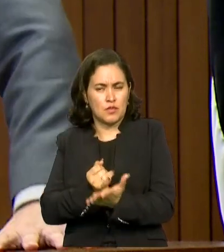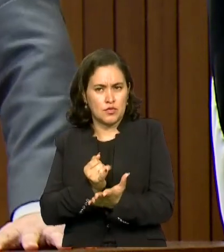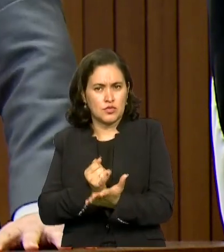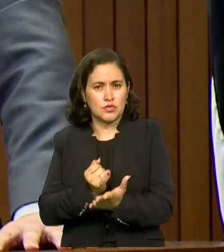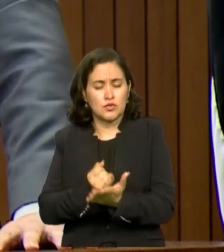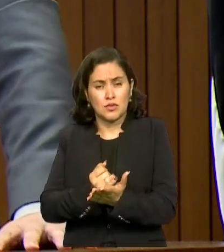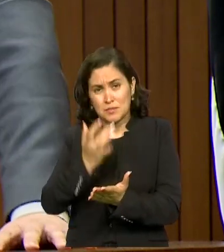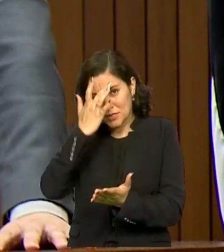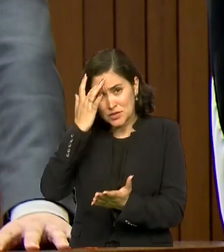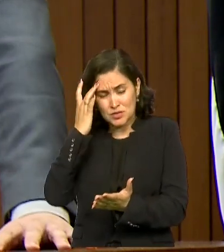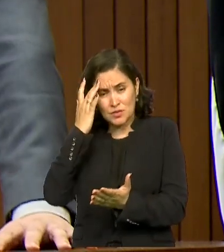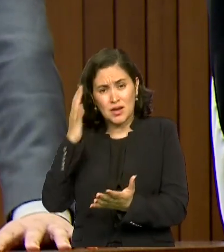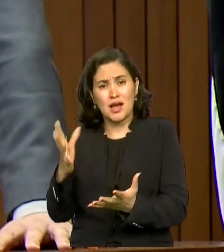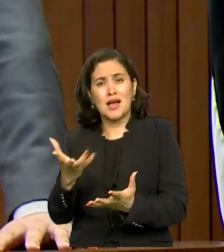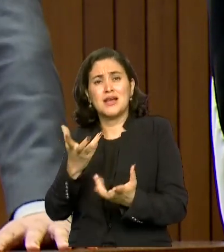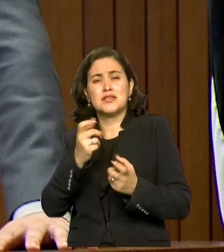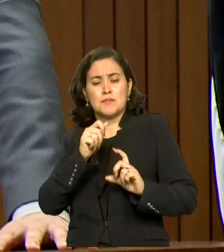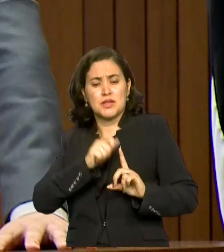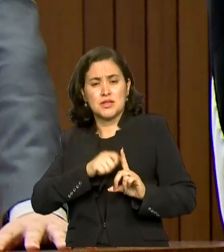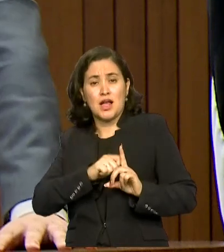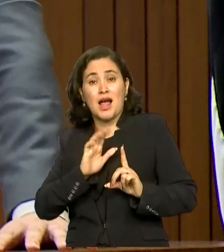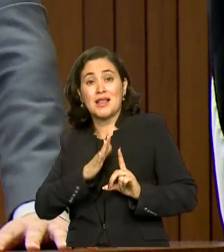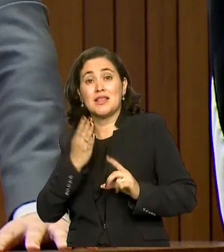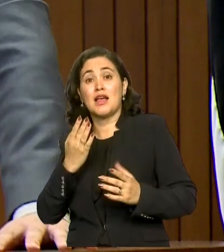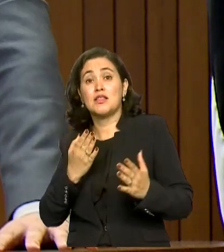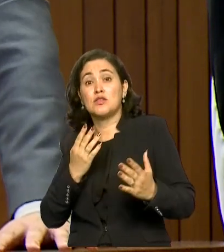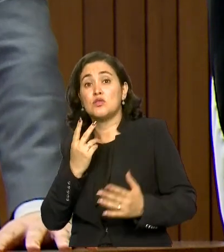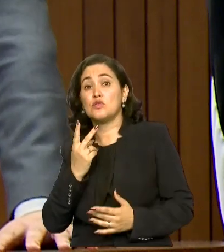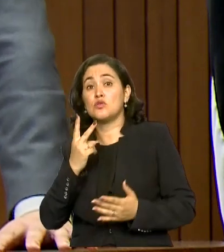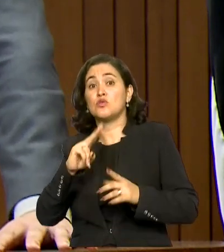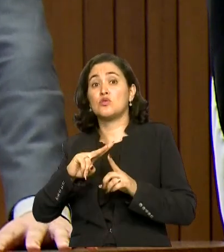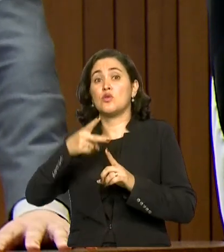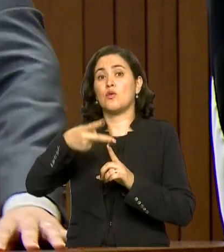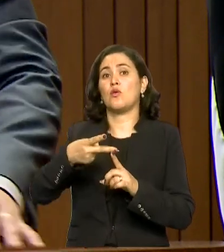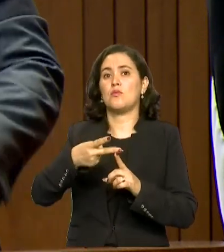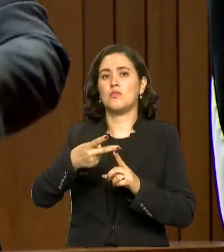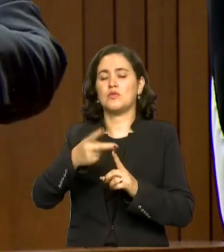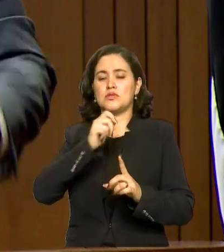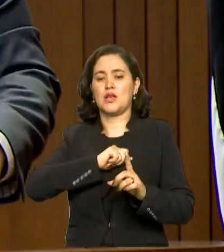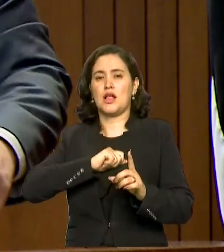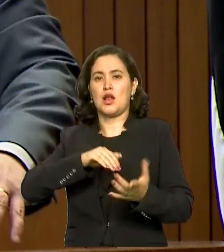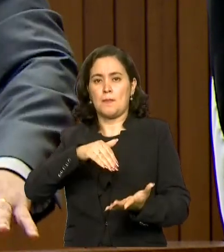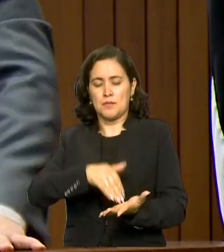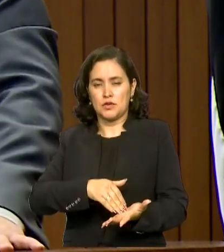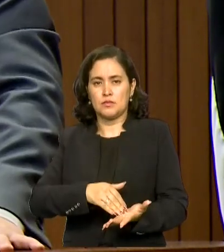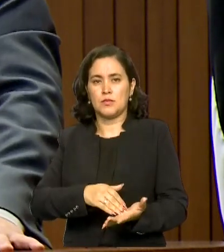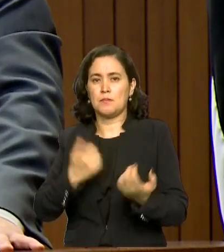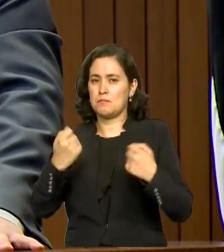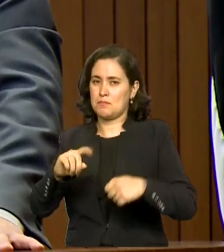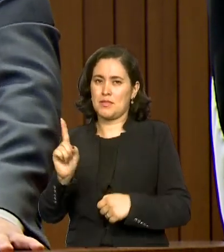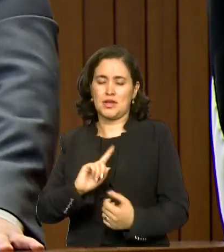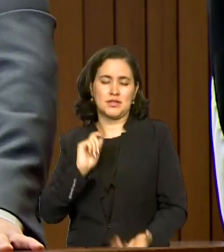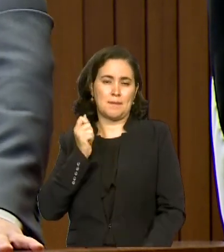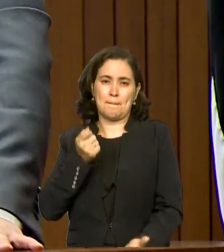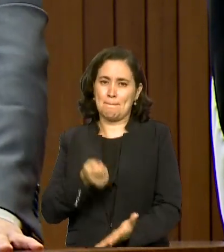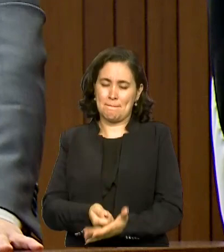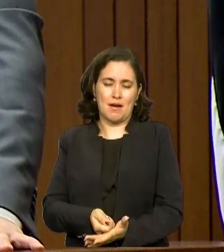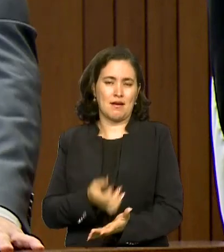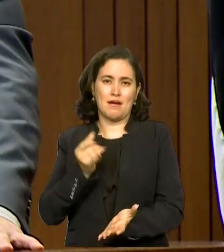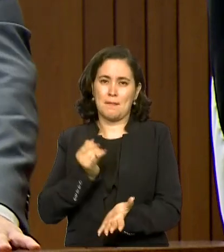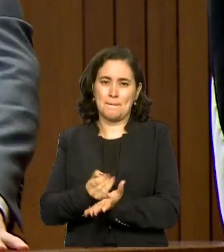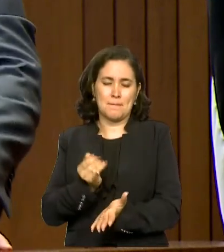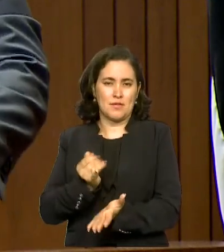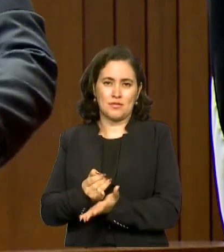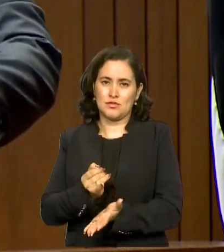recebia até dois salários mínimos, estará isento e receberá da União Federal o ressarcimento desses valores que foram pagos